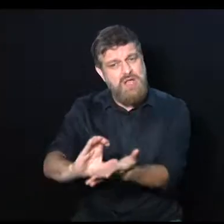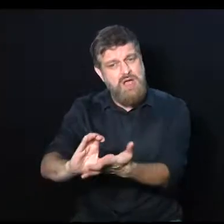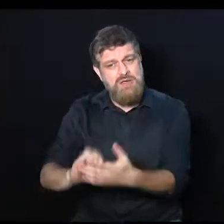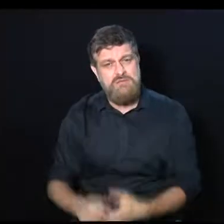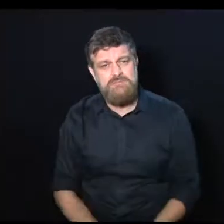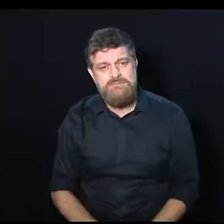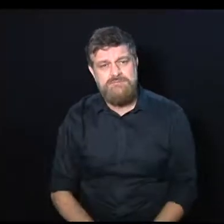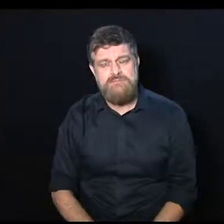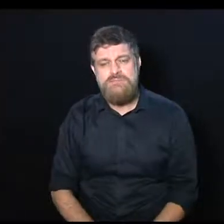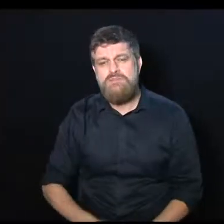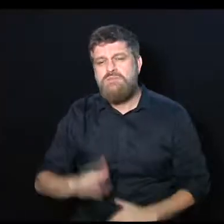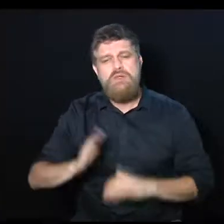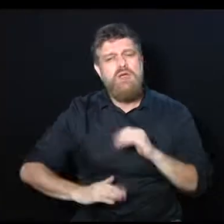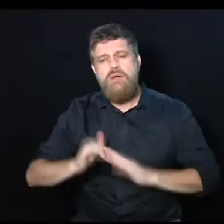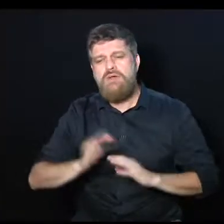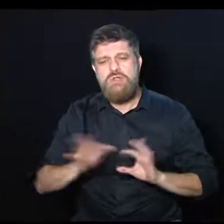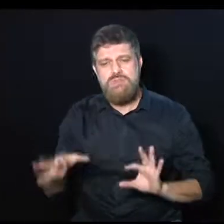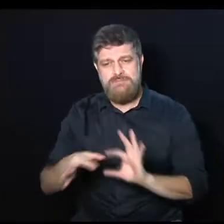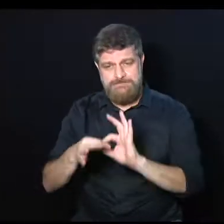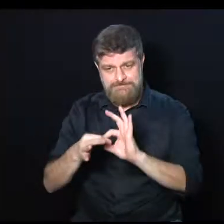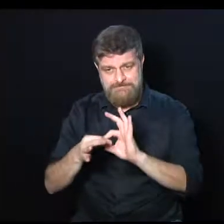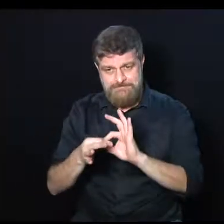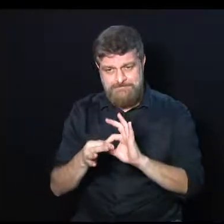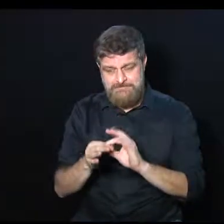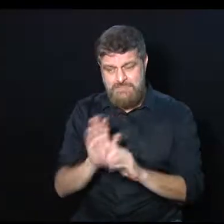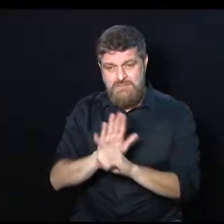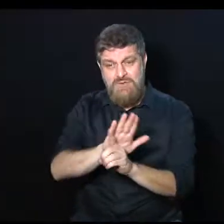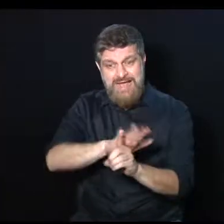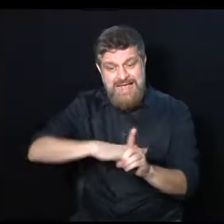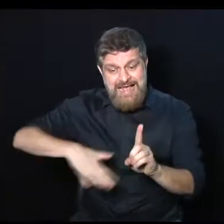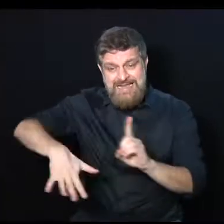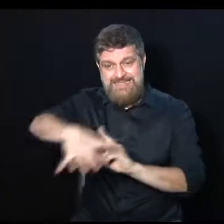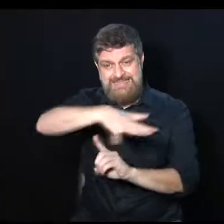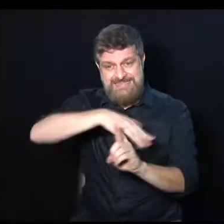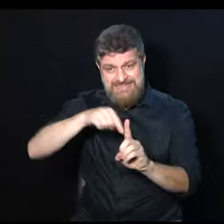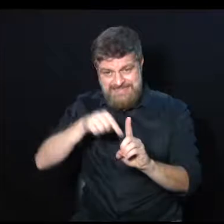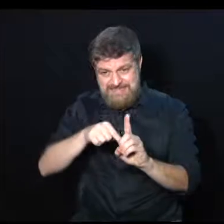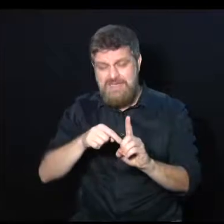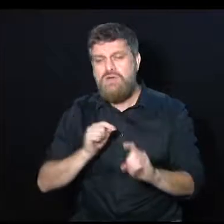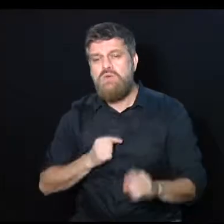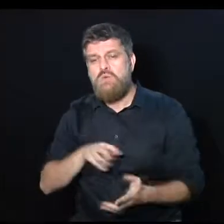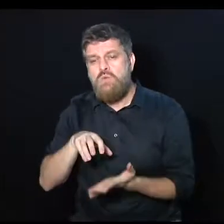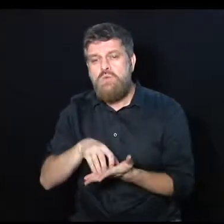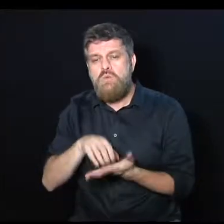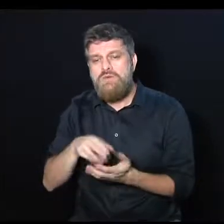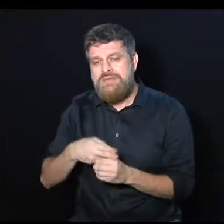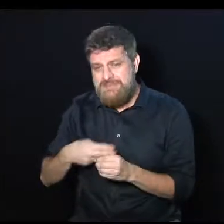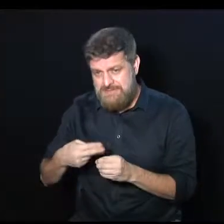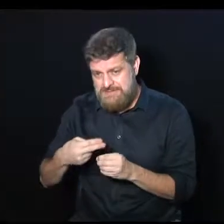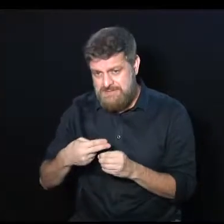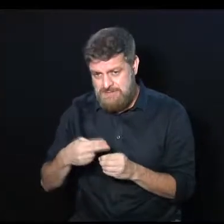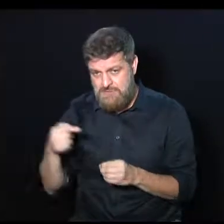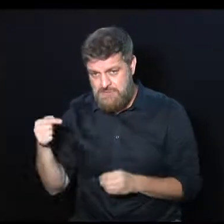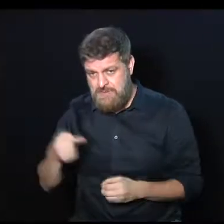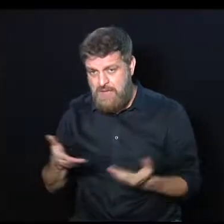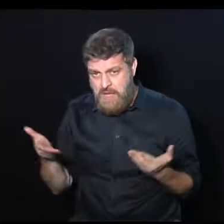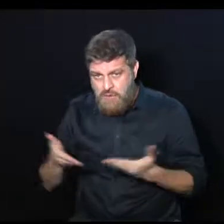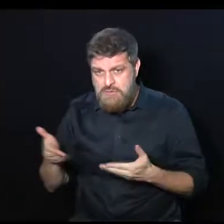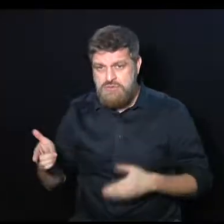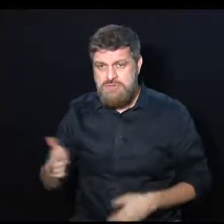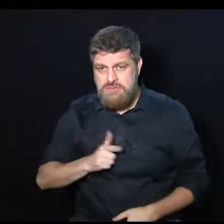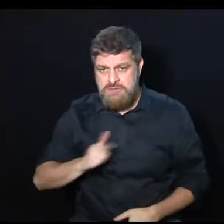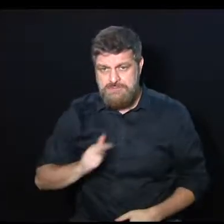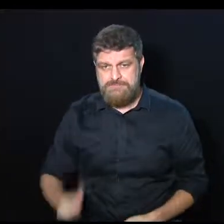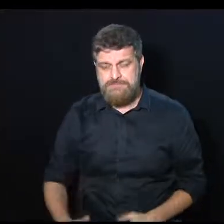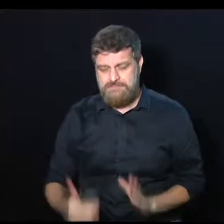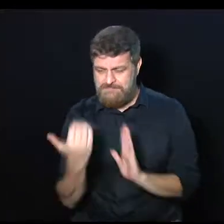essas ações integradas, por exemplo, de atenção à assistência? Então, o centro hoje, seguindo o que vai ser publicado nas novas normas de telemedicina